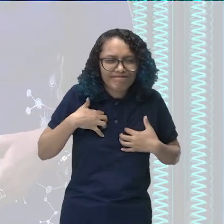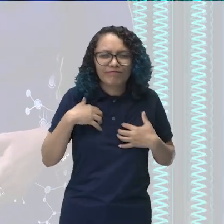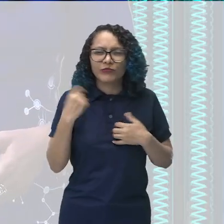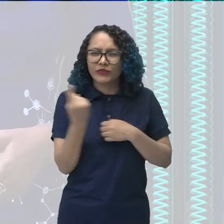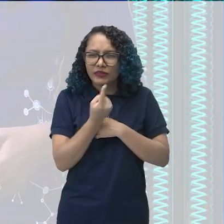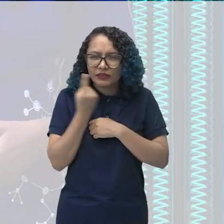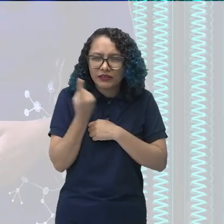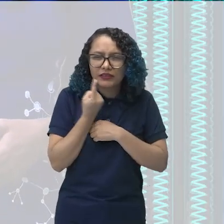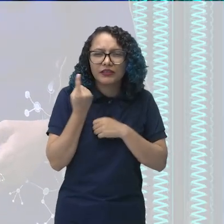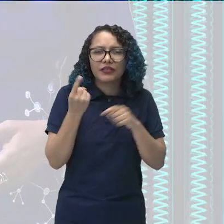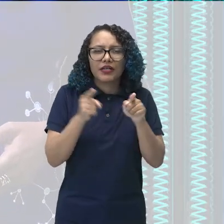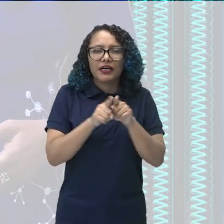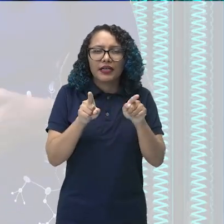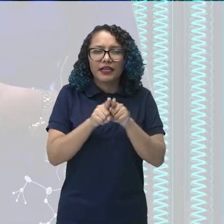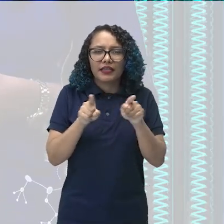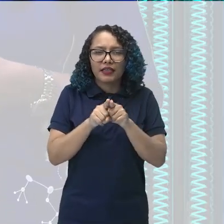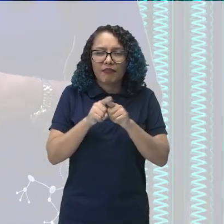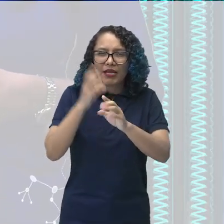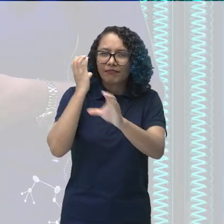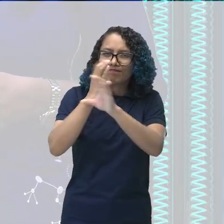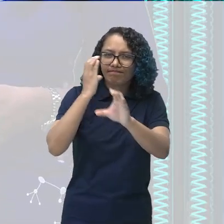e